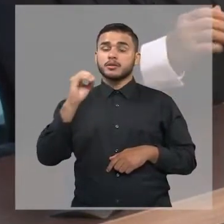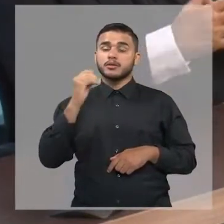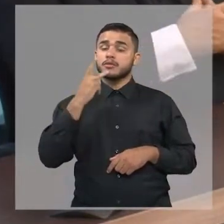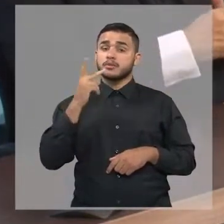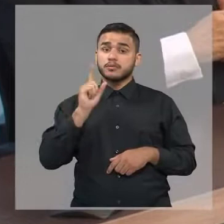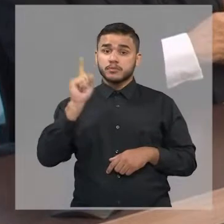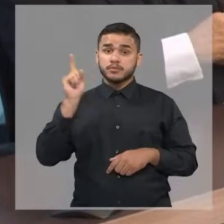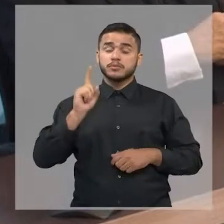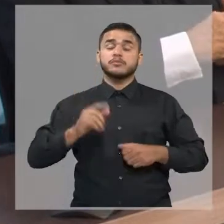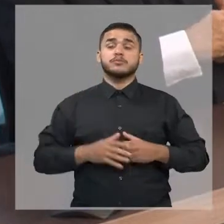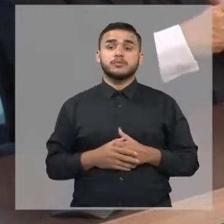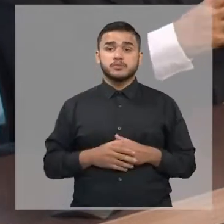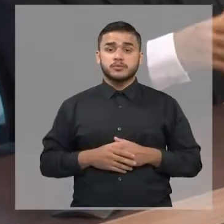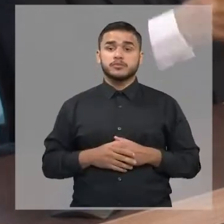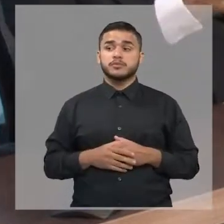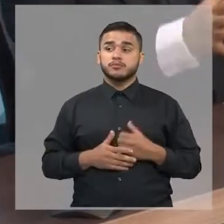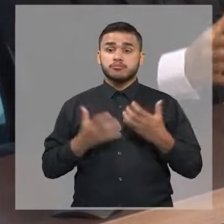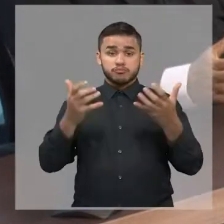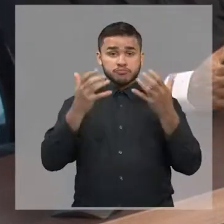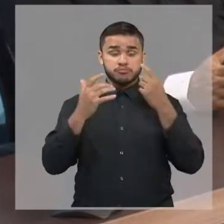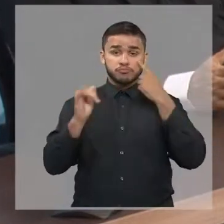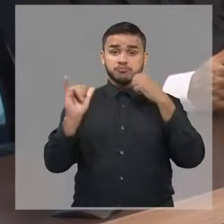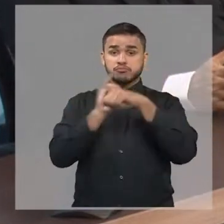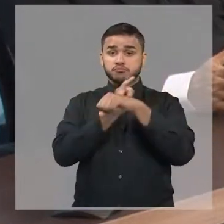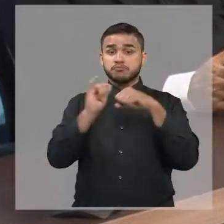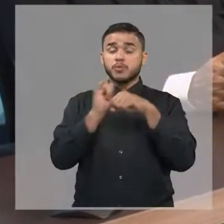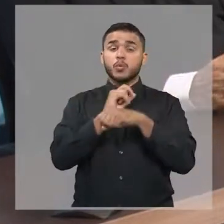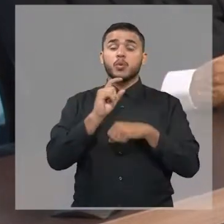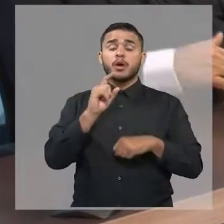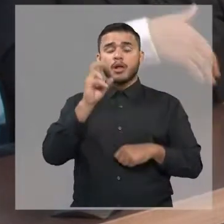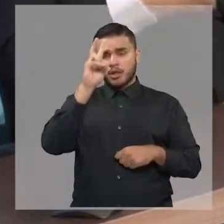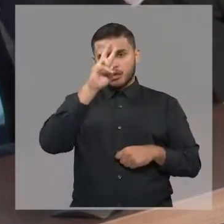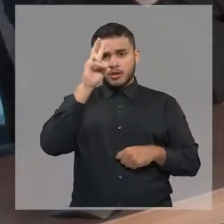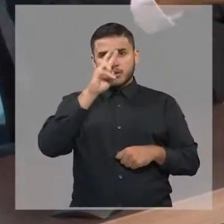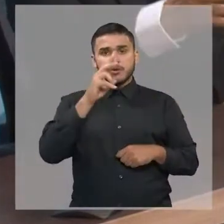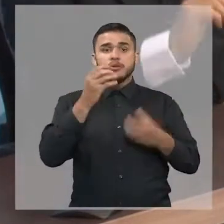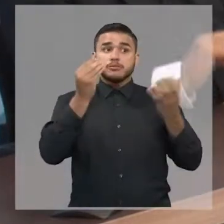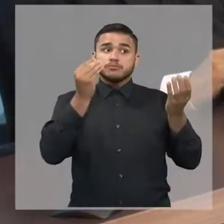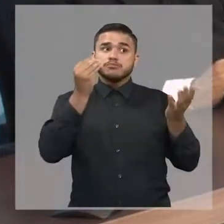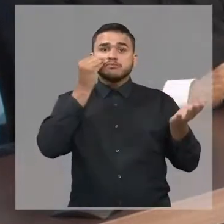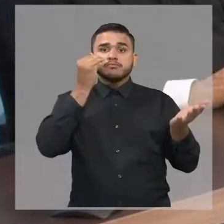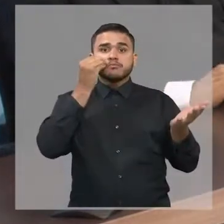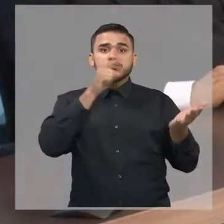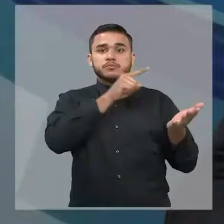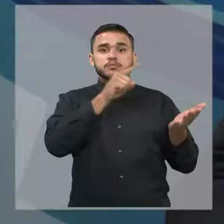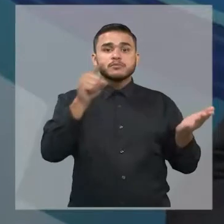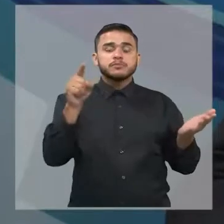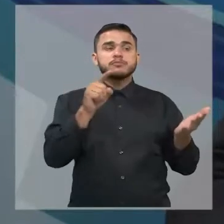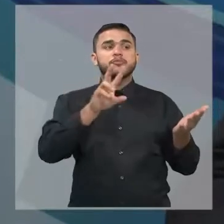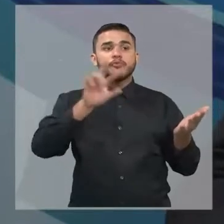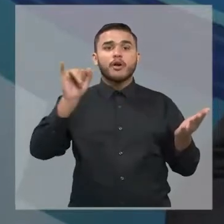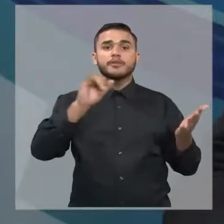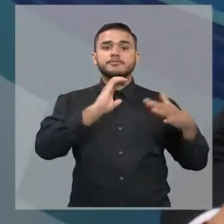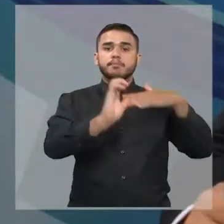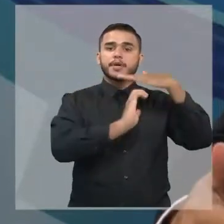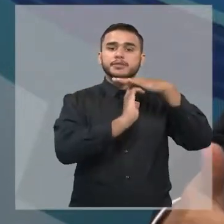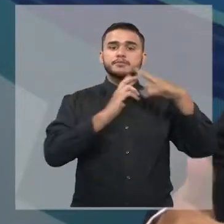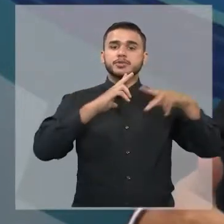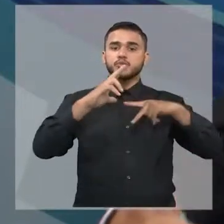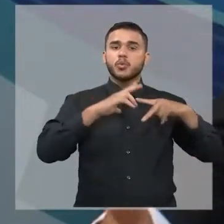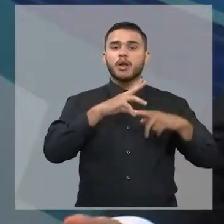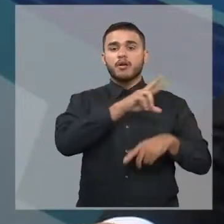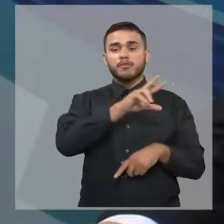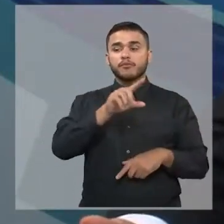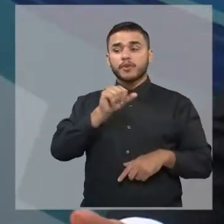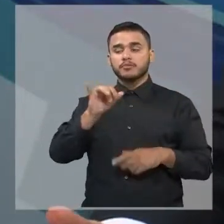educação Privada? para o setor privado. Né? Para que esse setor privado ocupasse esse espaço. Então,